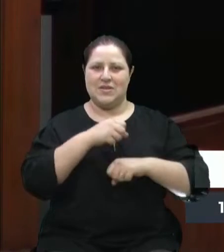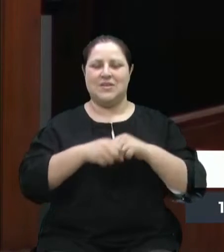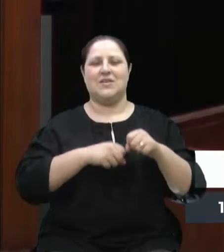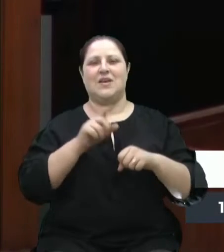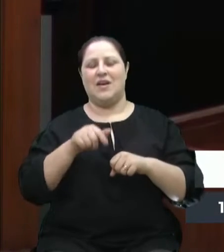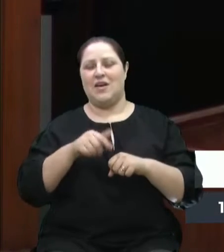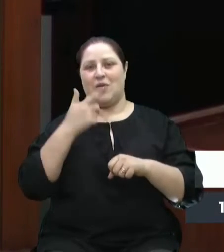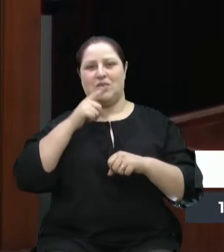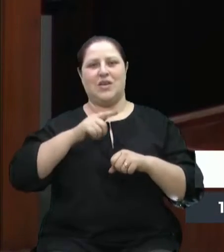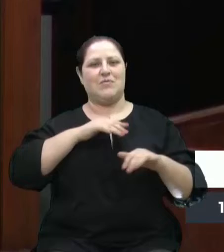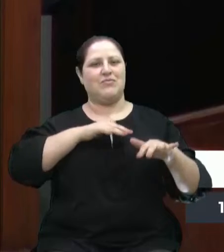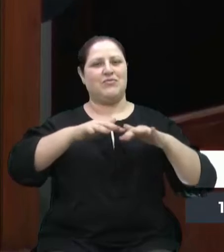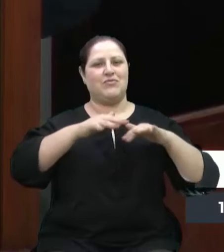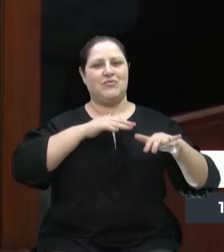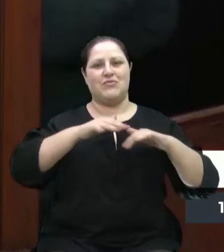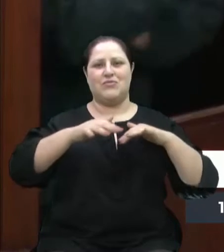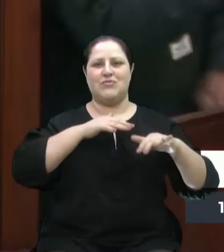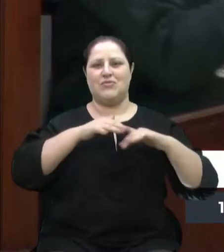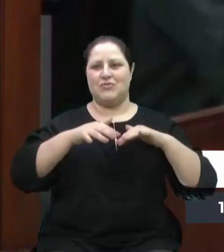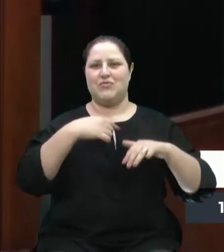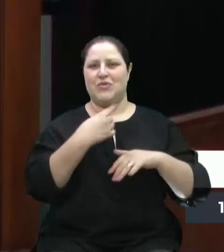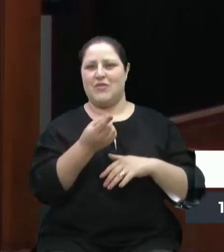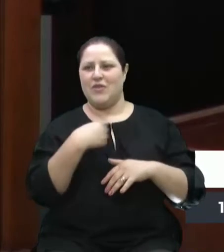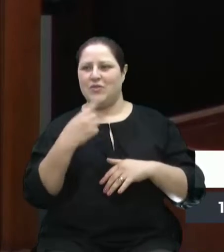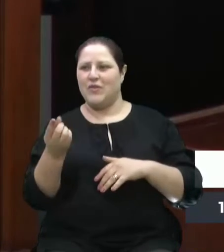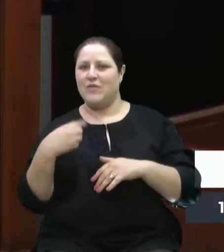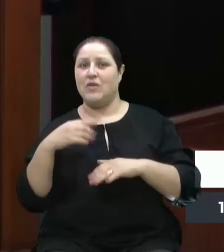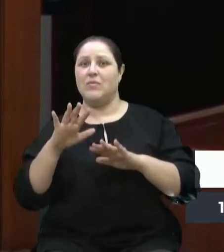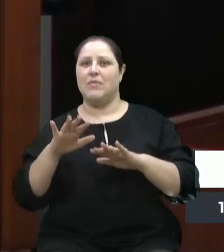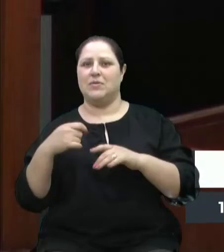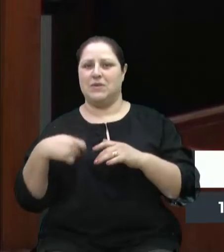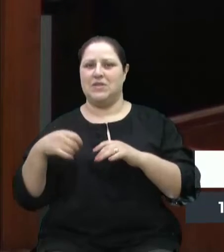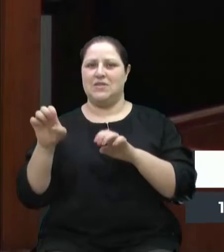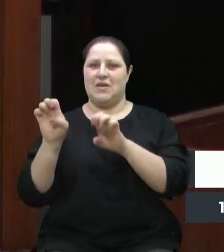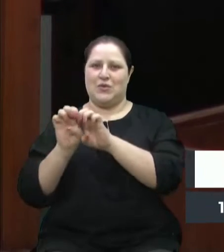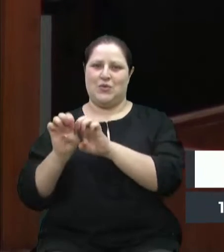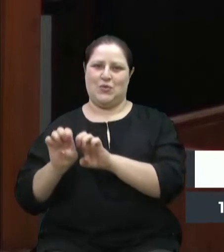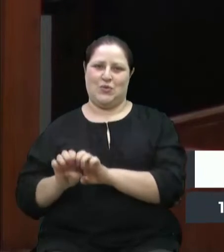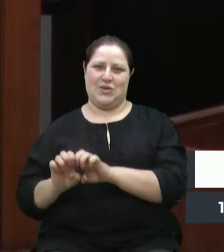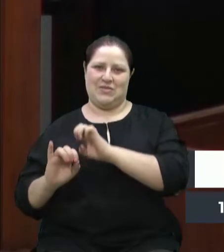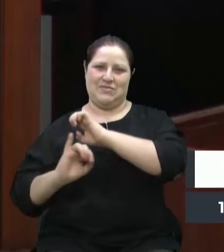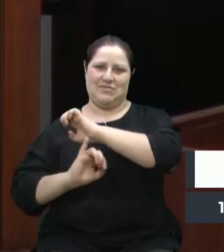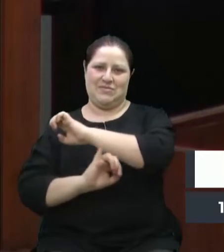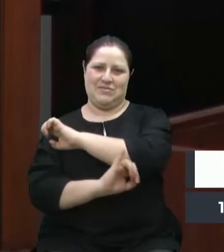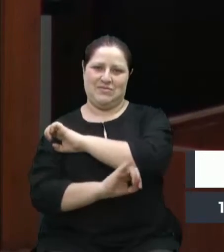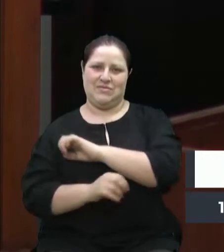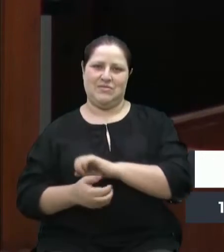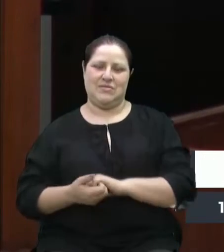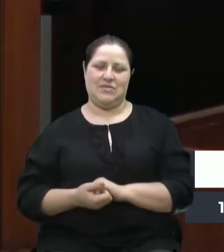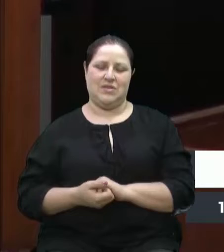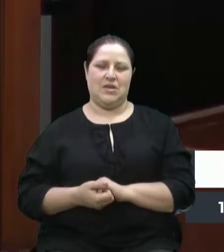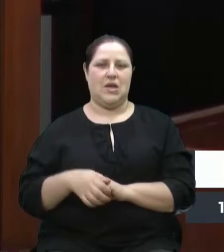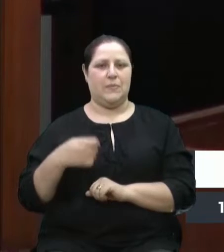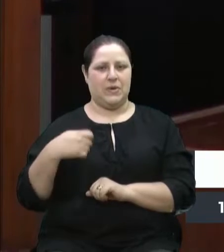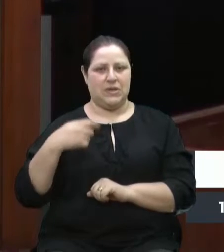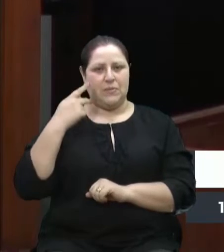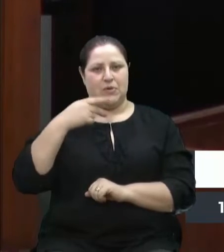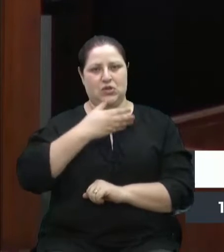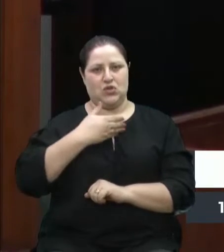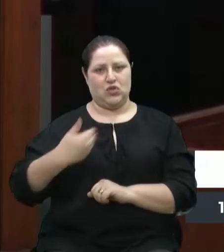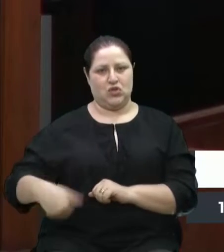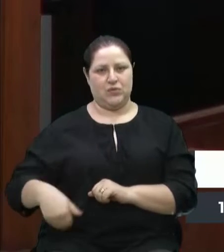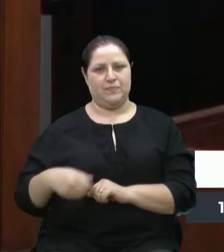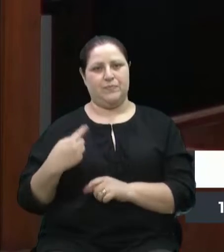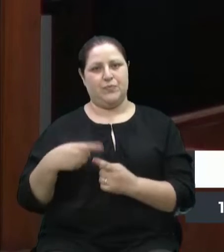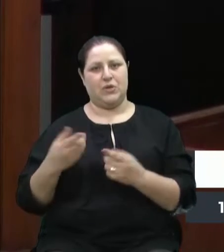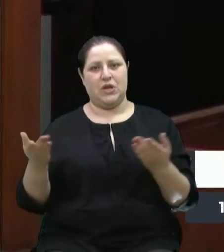de locomoção, mas, para isso, é preciso infraestrutura. Para isso, são necessárias políticas públicas, porque